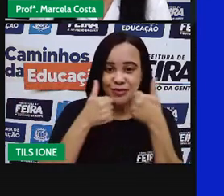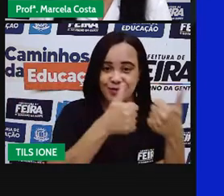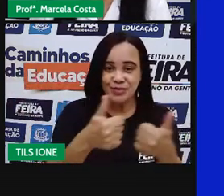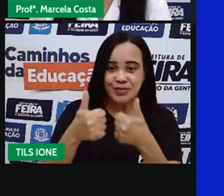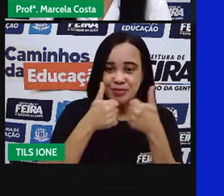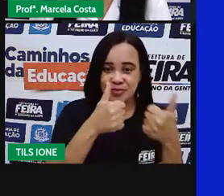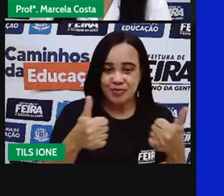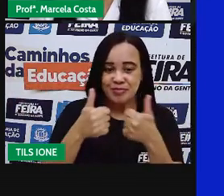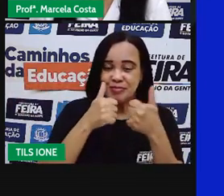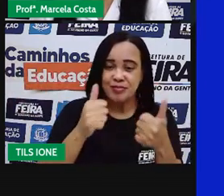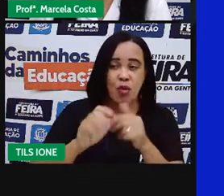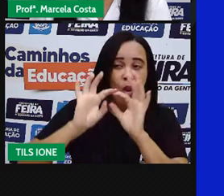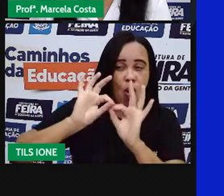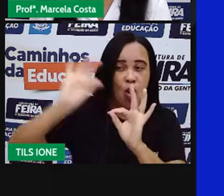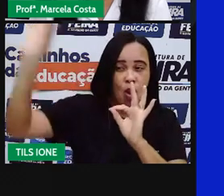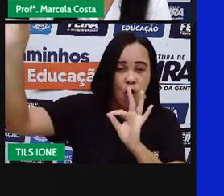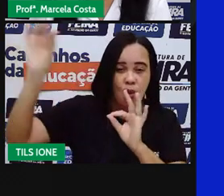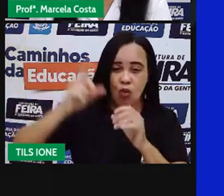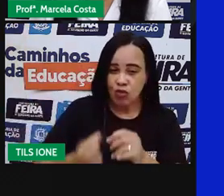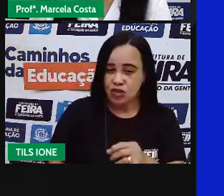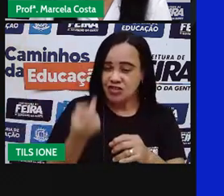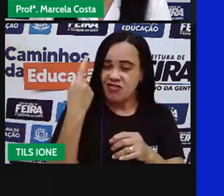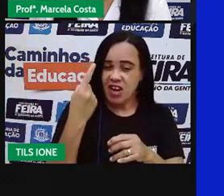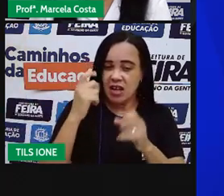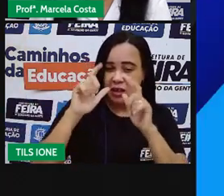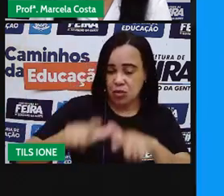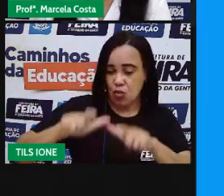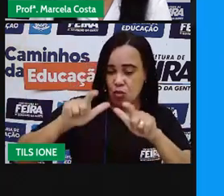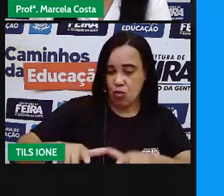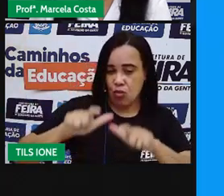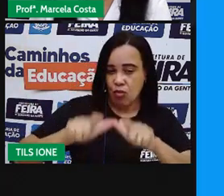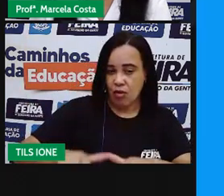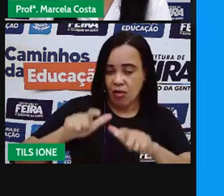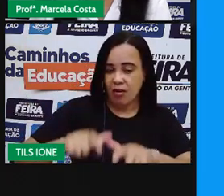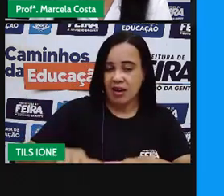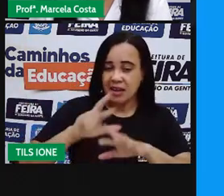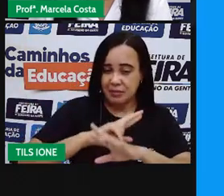Tudo bem ter vindo de um lugar diferente.